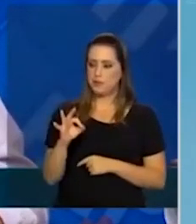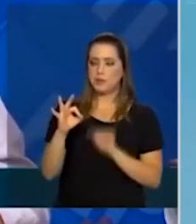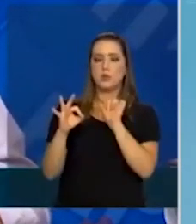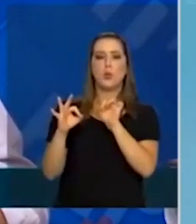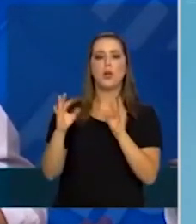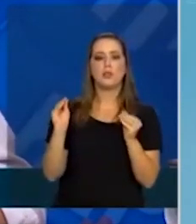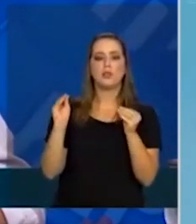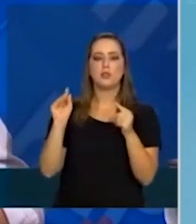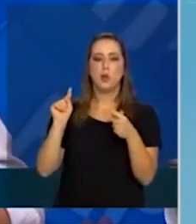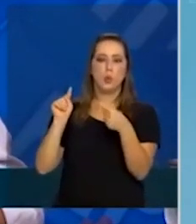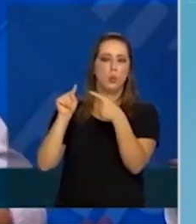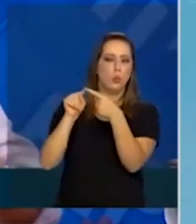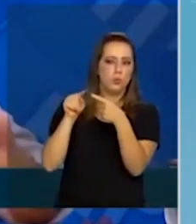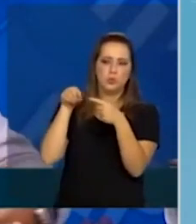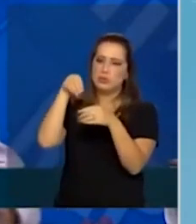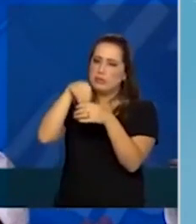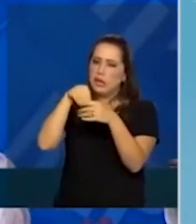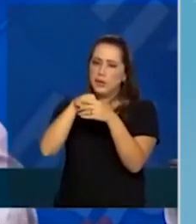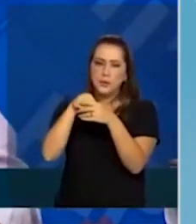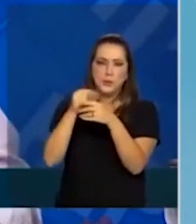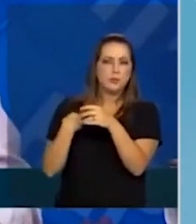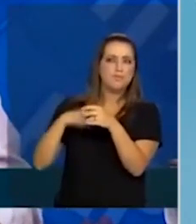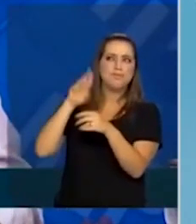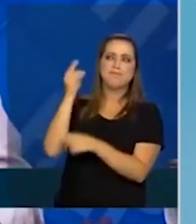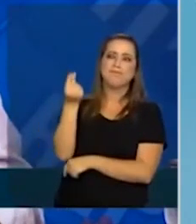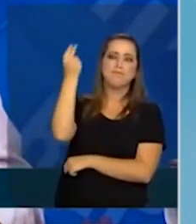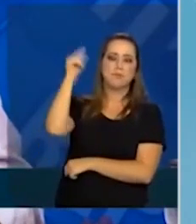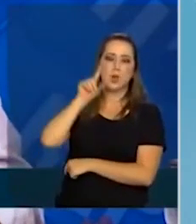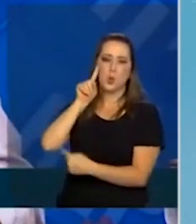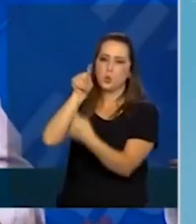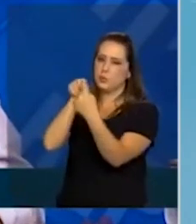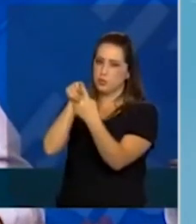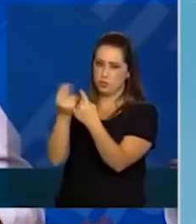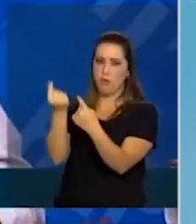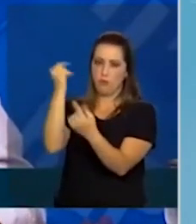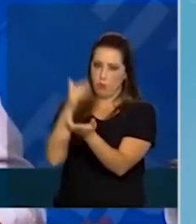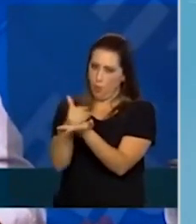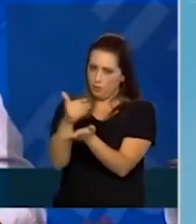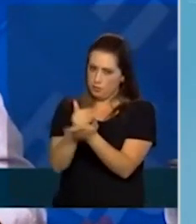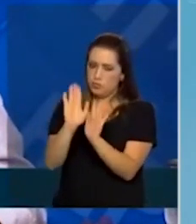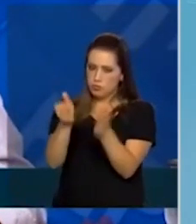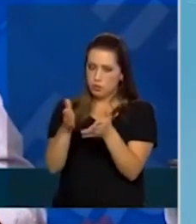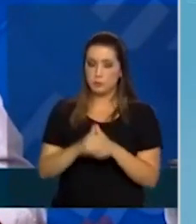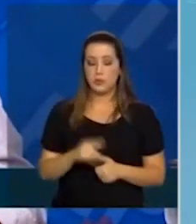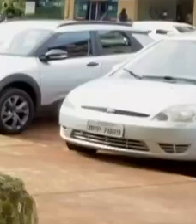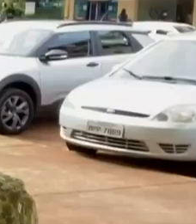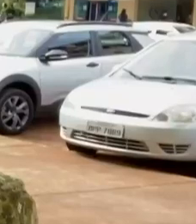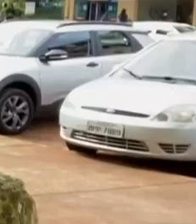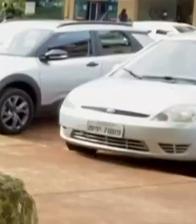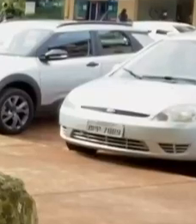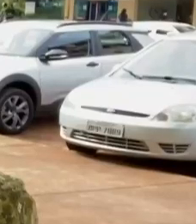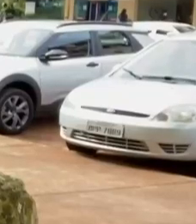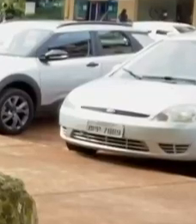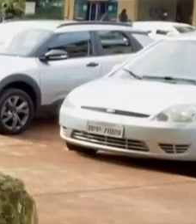essa expectativa é se Alexandre de Moraes vai na mesma linha de entendimento do Ministério Público ou